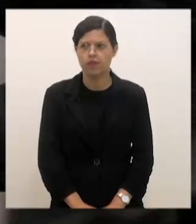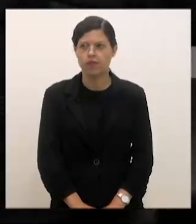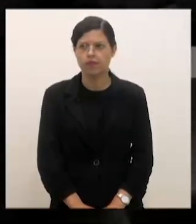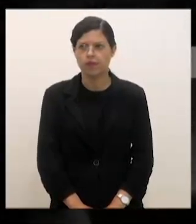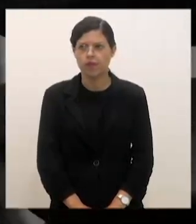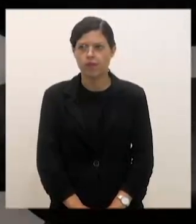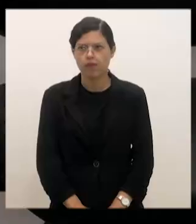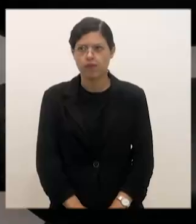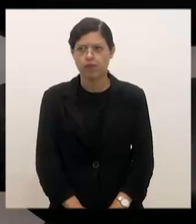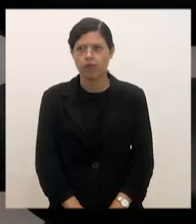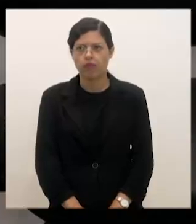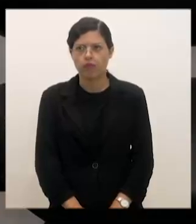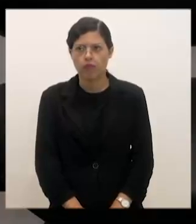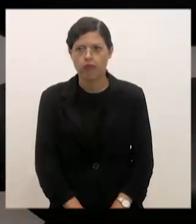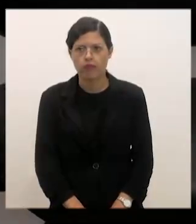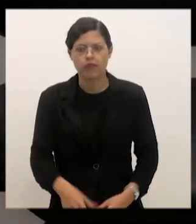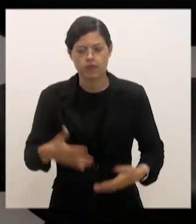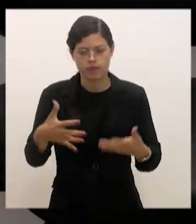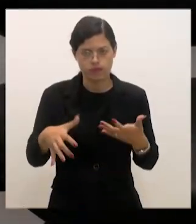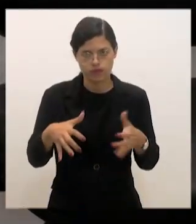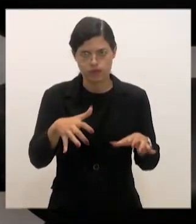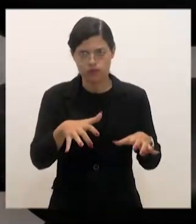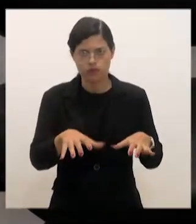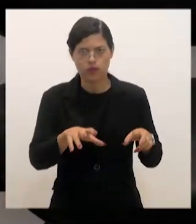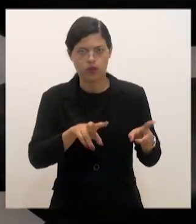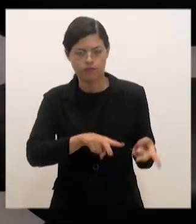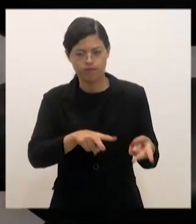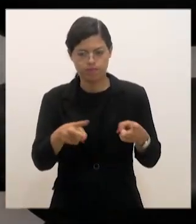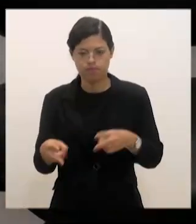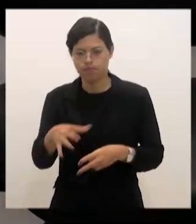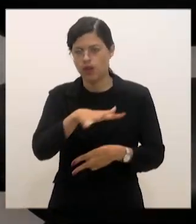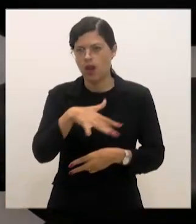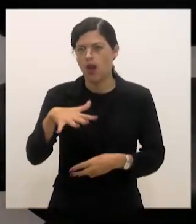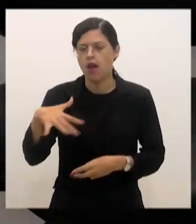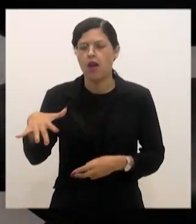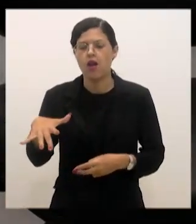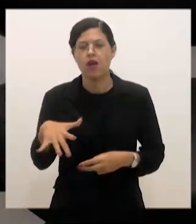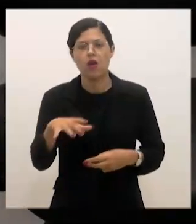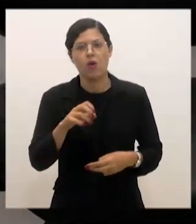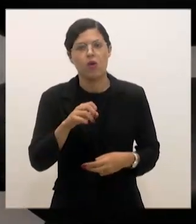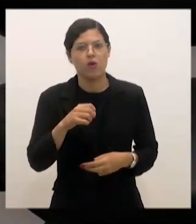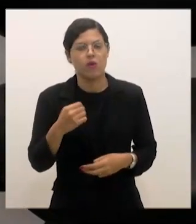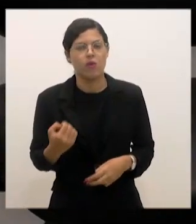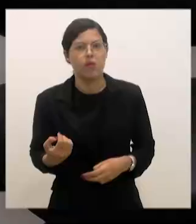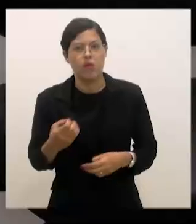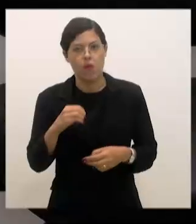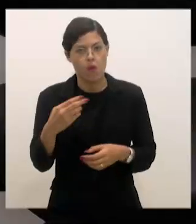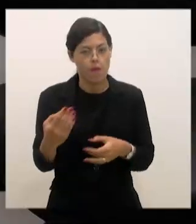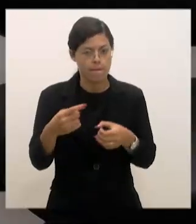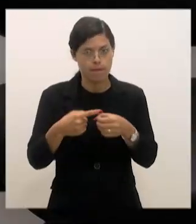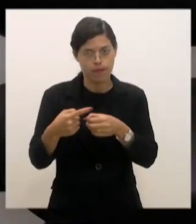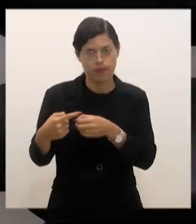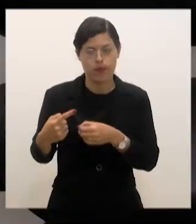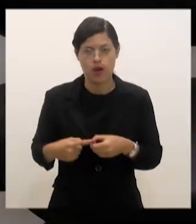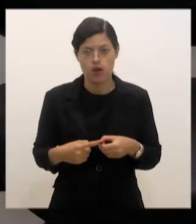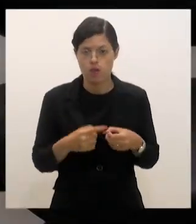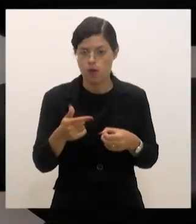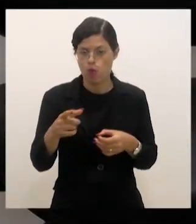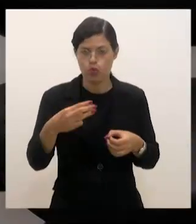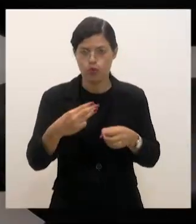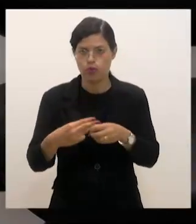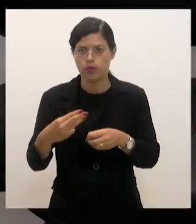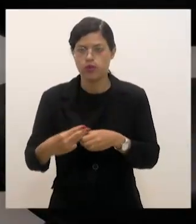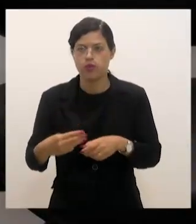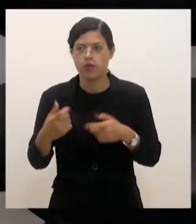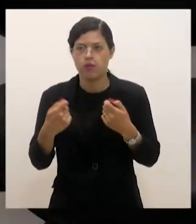disposto: o desmembramento e transferência de áreas, território ou distrito de um para o outro município, além da